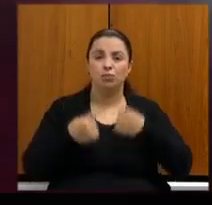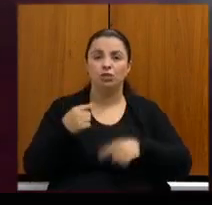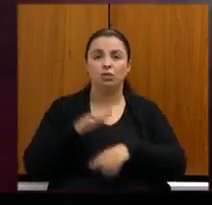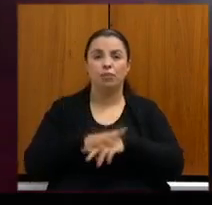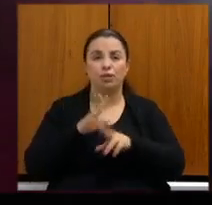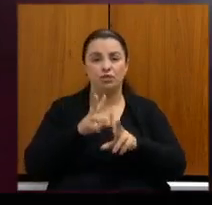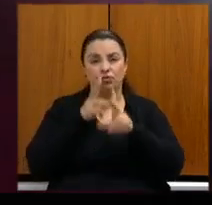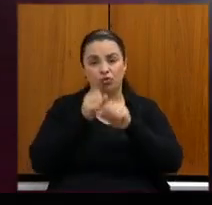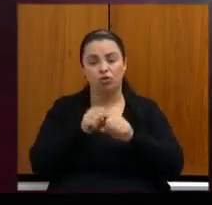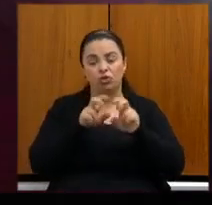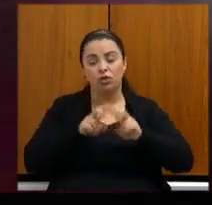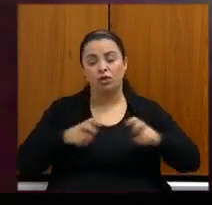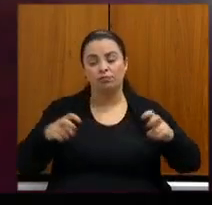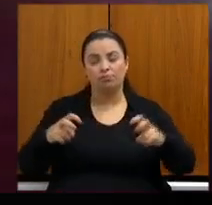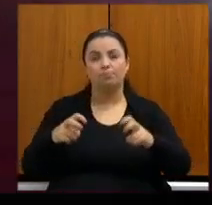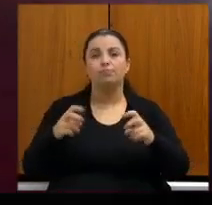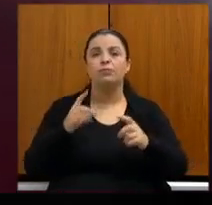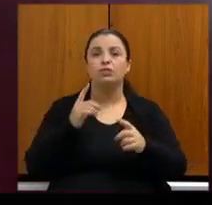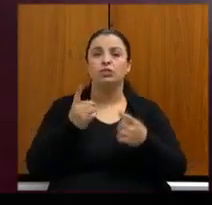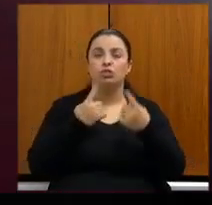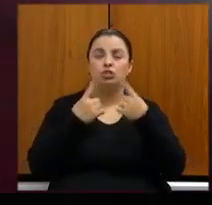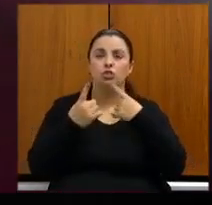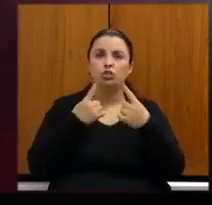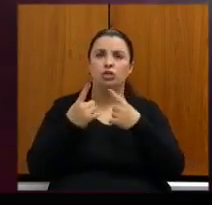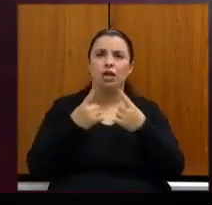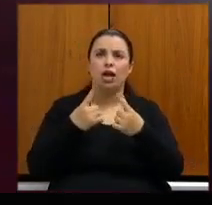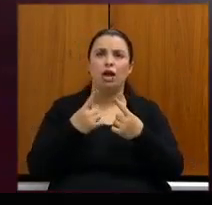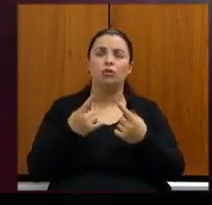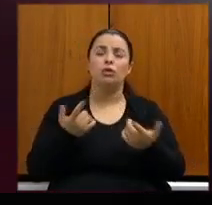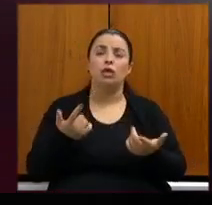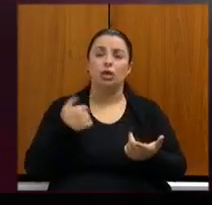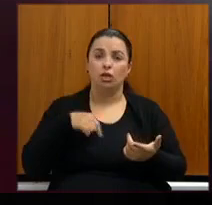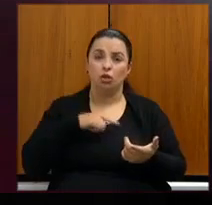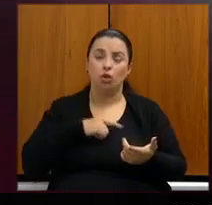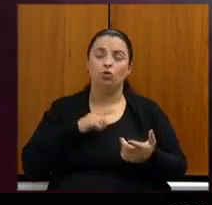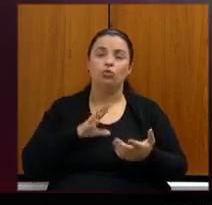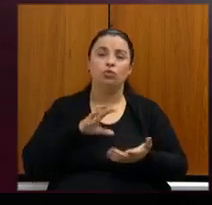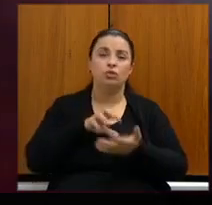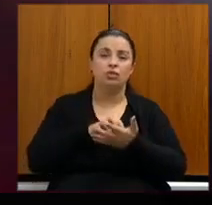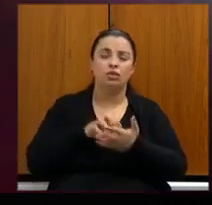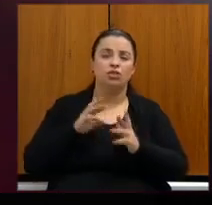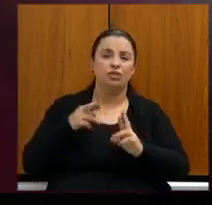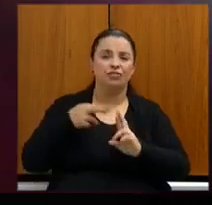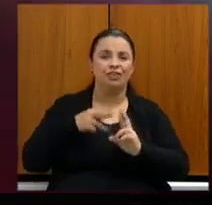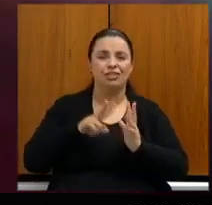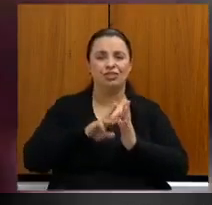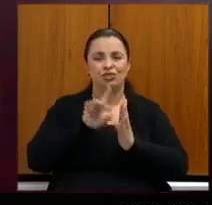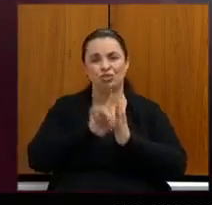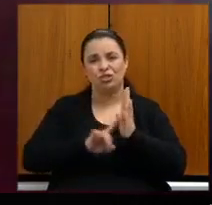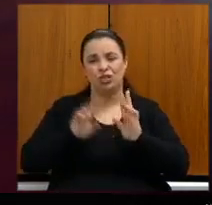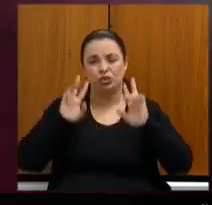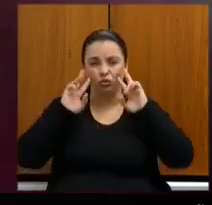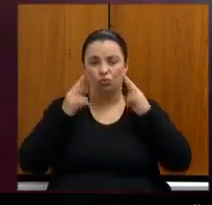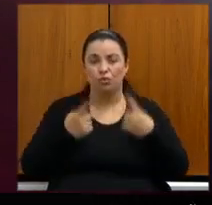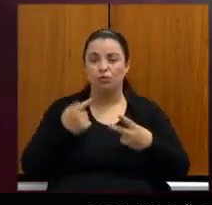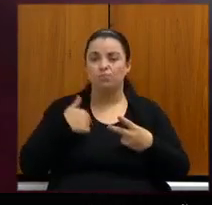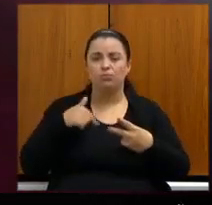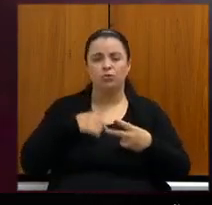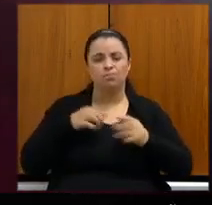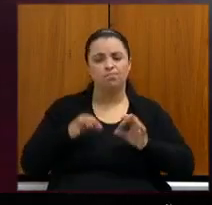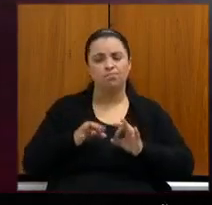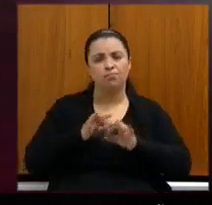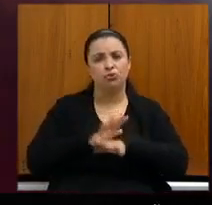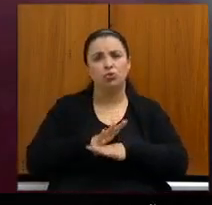a mesa de diálogos né e enquanto o centro de referência em Direitos Humanos a gente se coloca à disposição da mesa